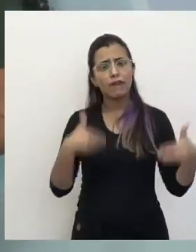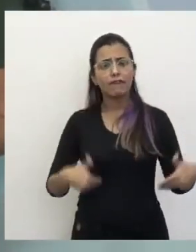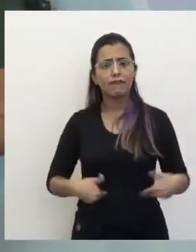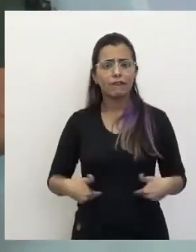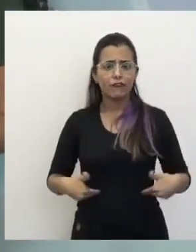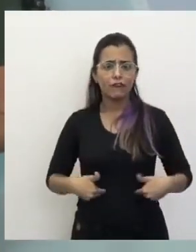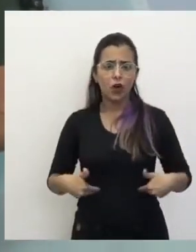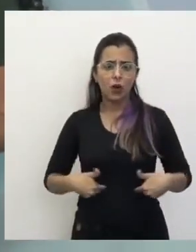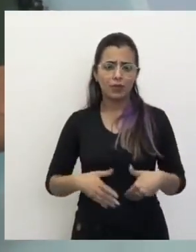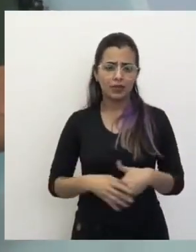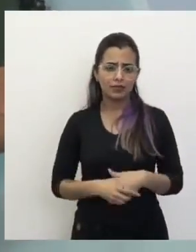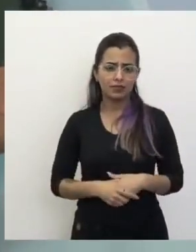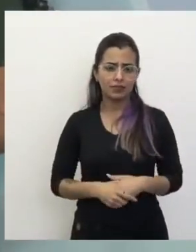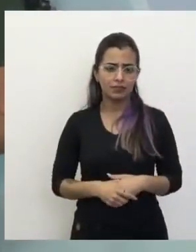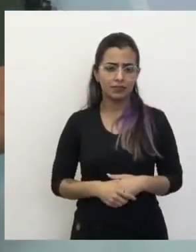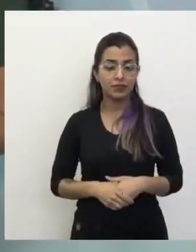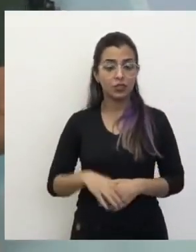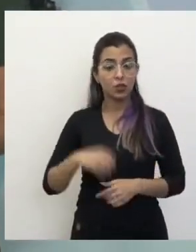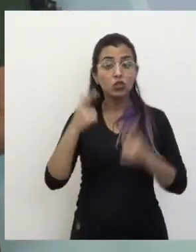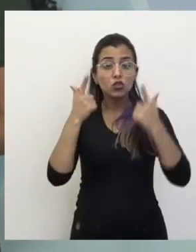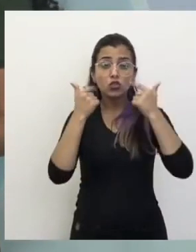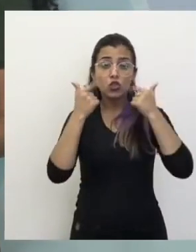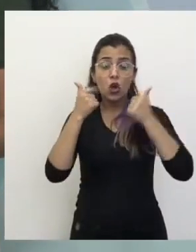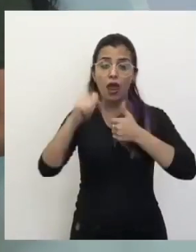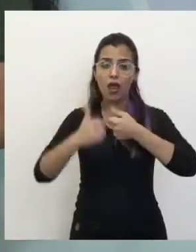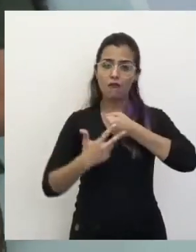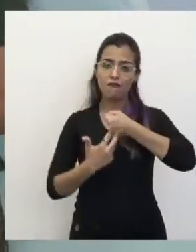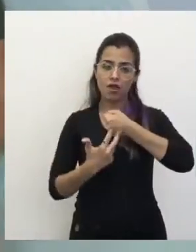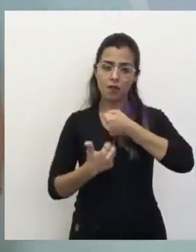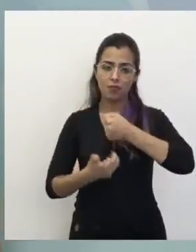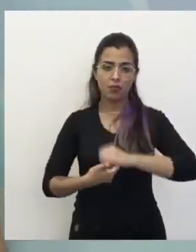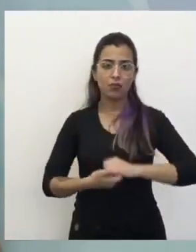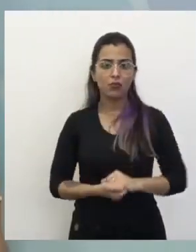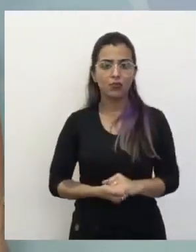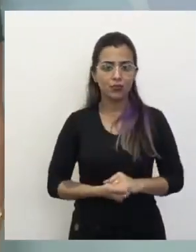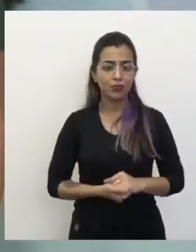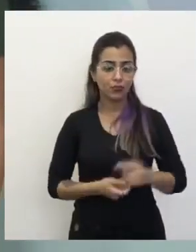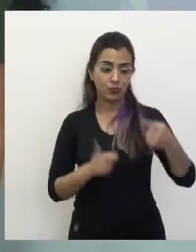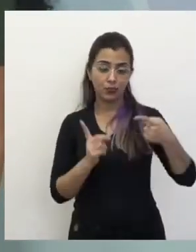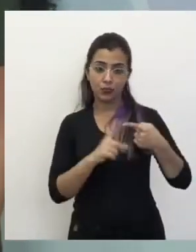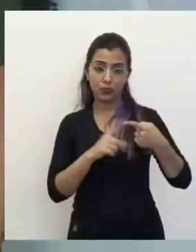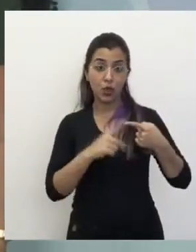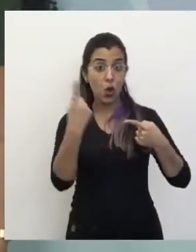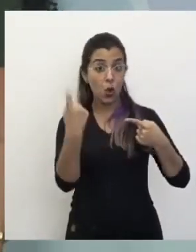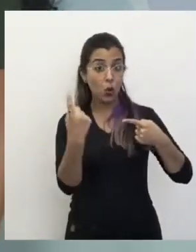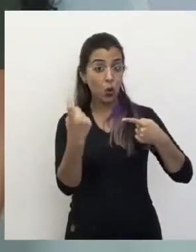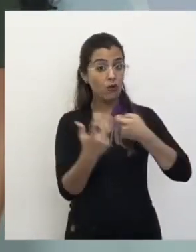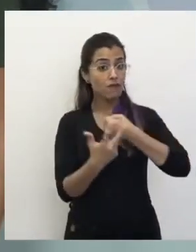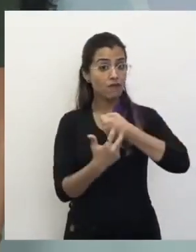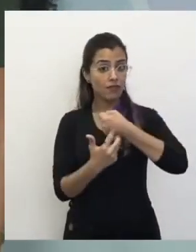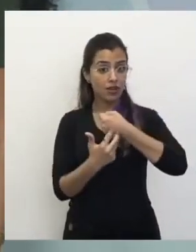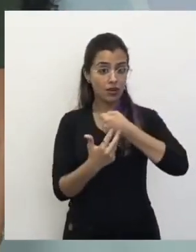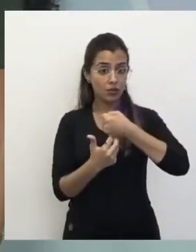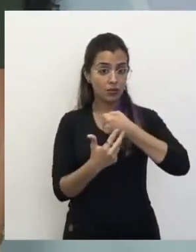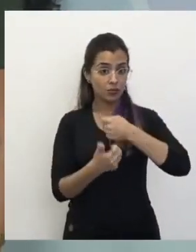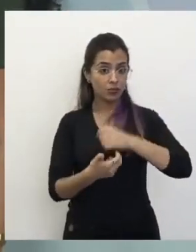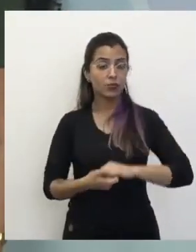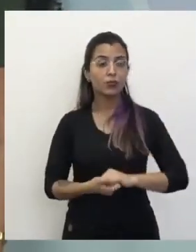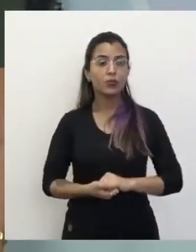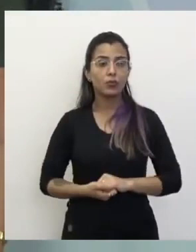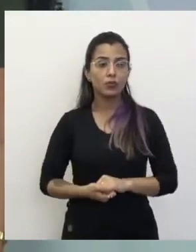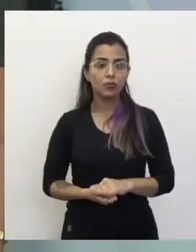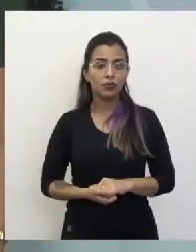bebês choram, aqui é meu verbo, e aqui eu só tenho um verbo. Isso daqui é